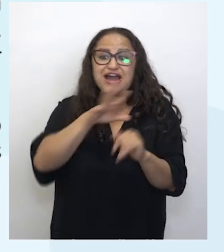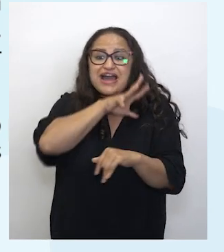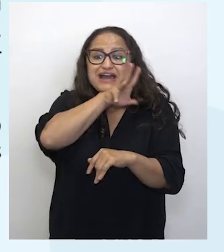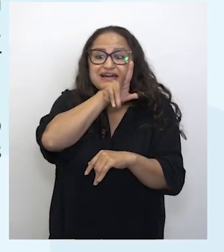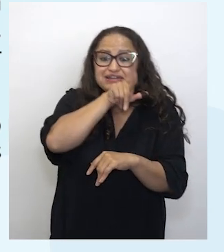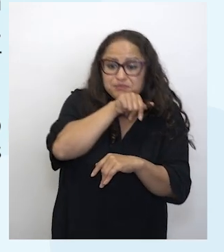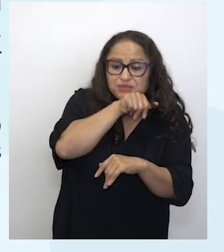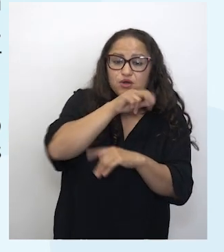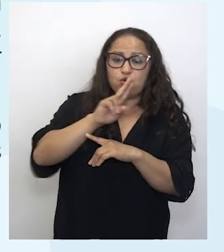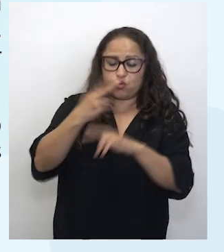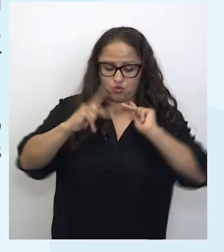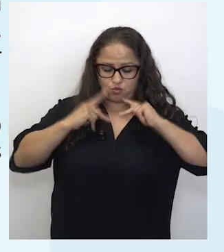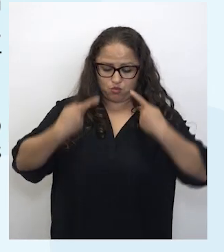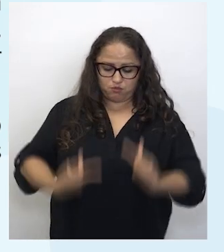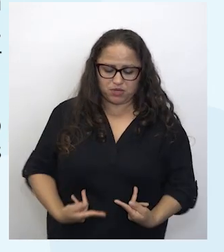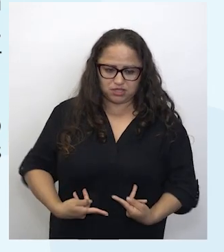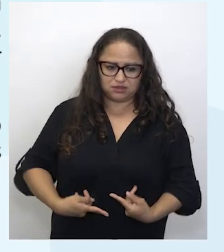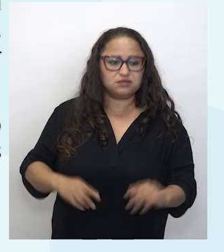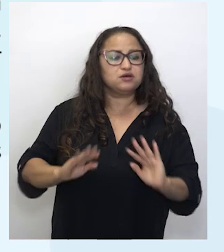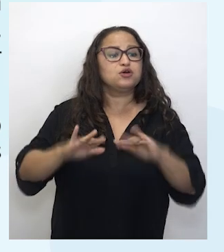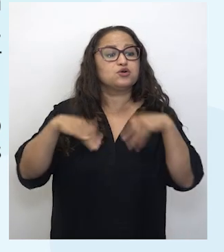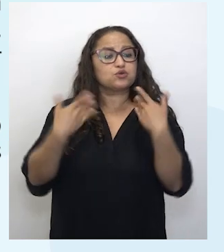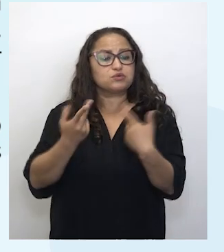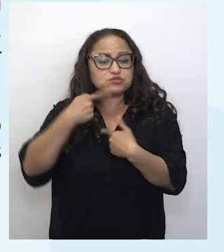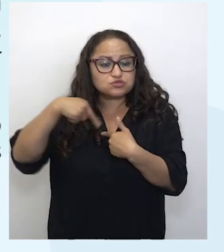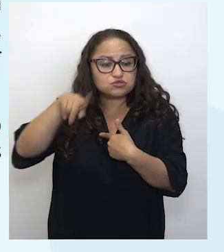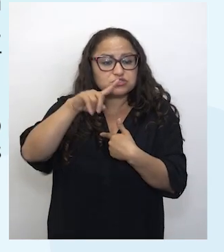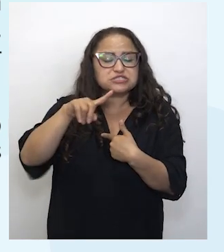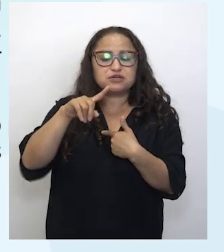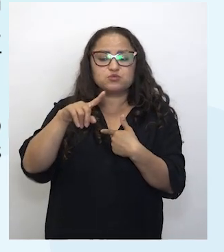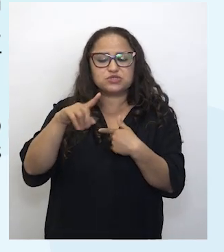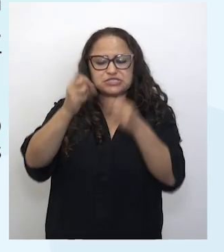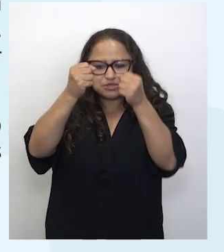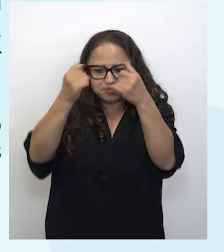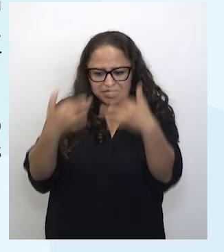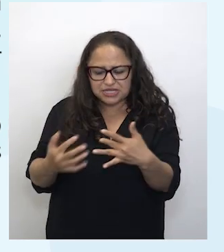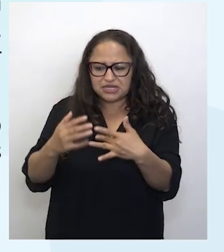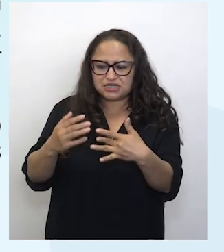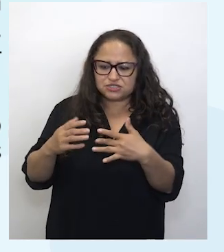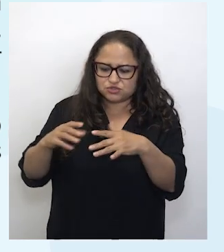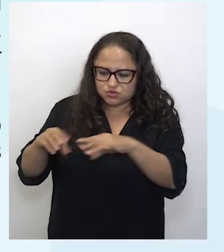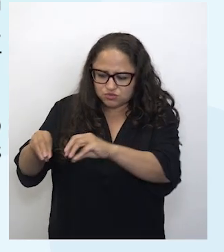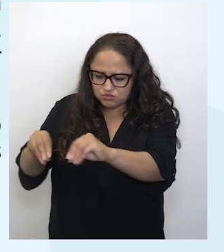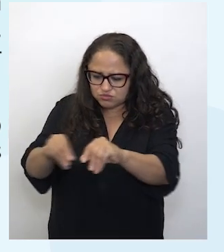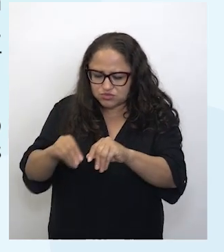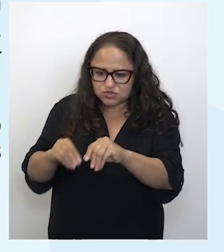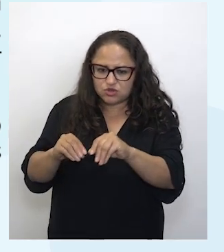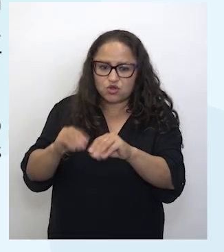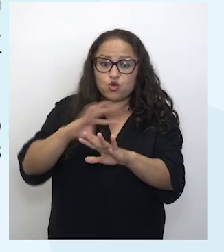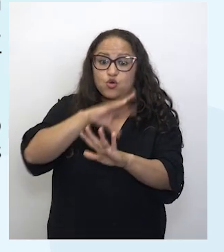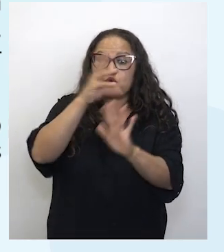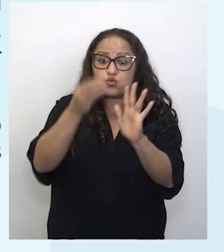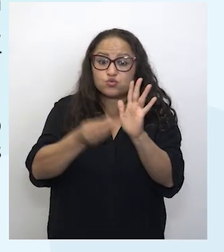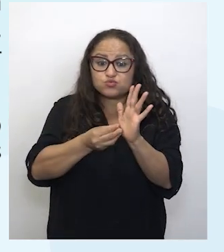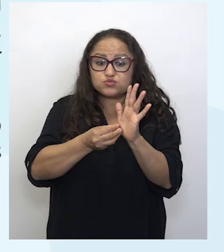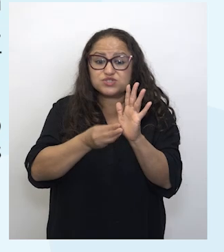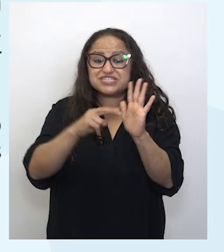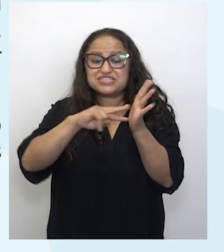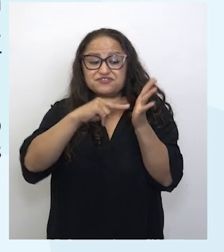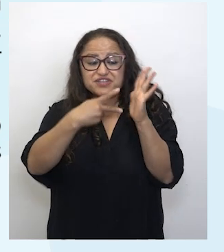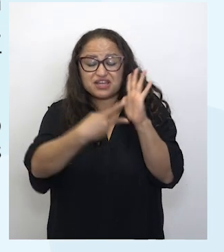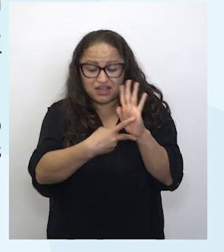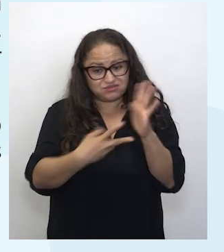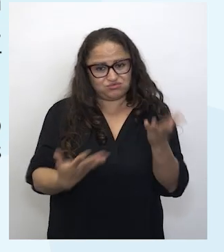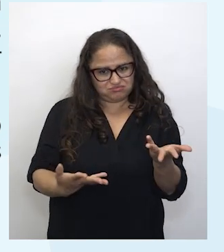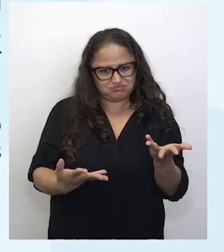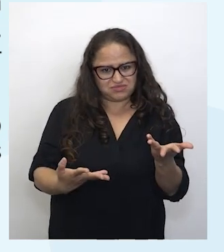tá? Porque quando a gente está falando aqui dessa relação de território, é importante que a gente está pegando o conceito geral do que é um território. E,